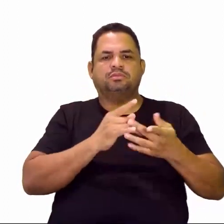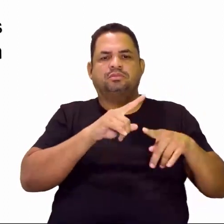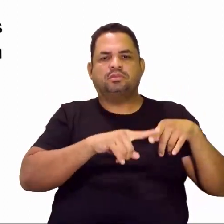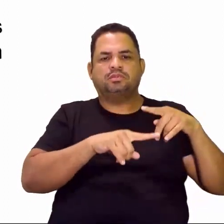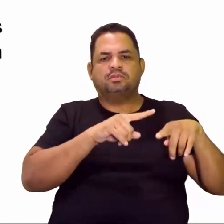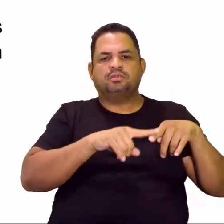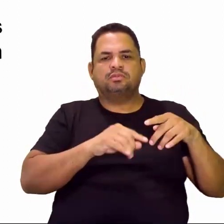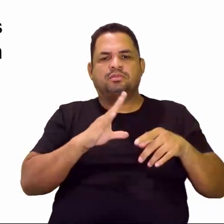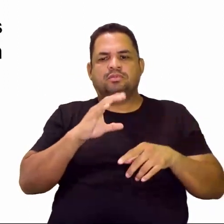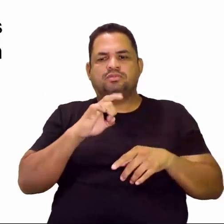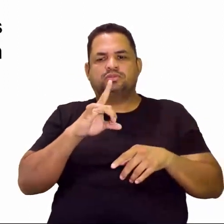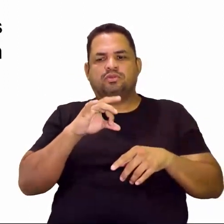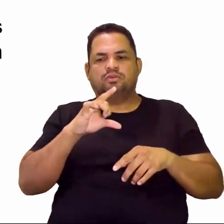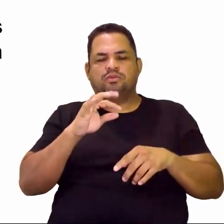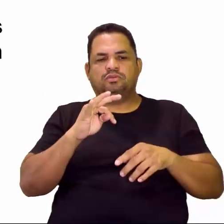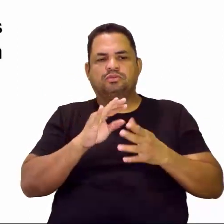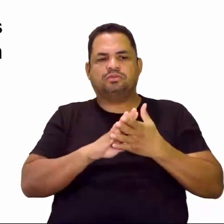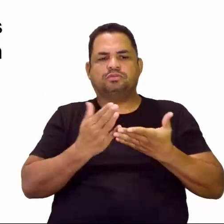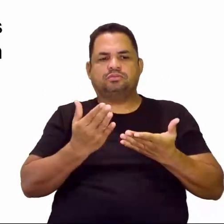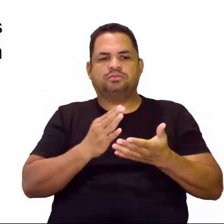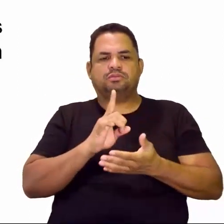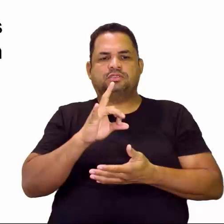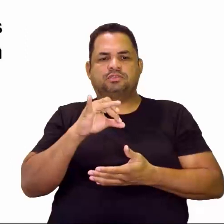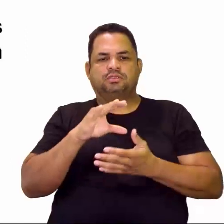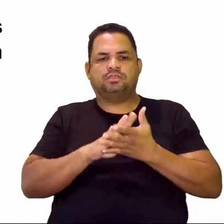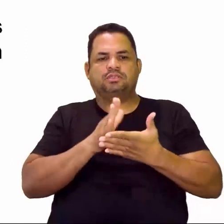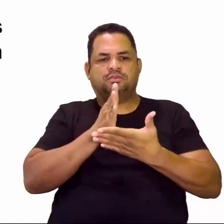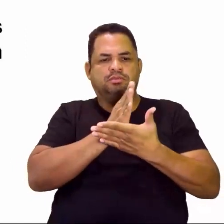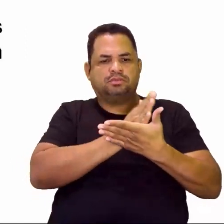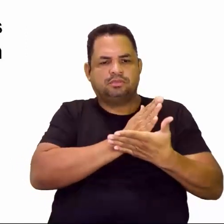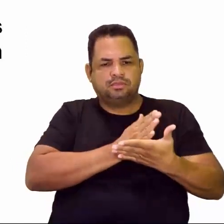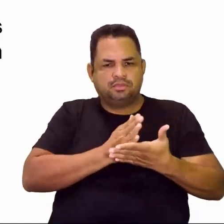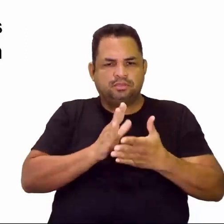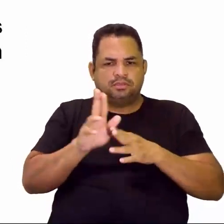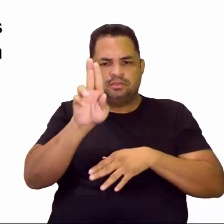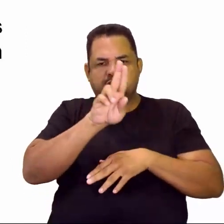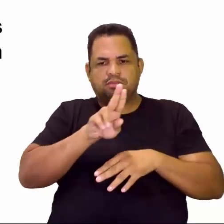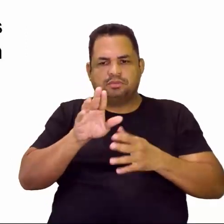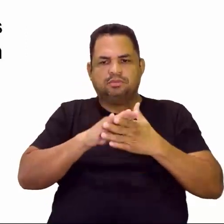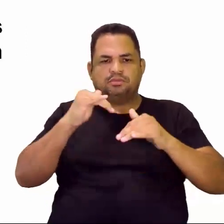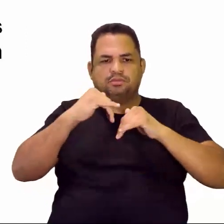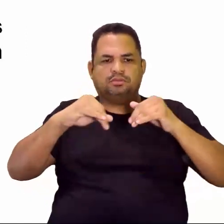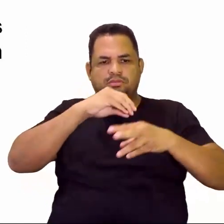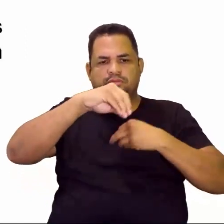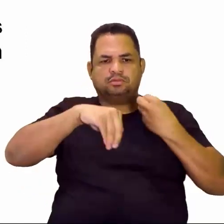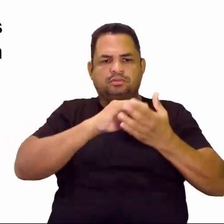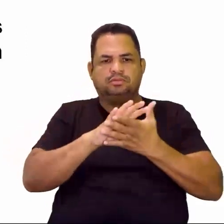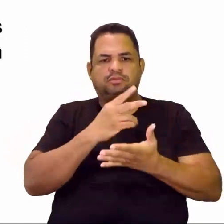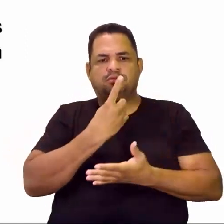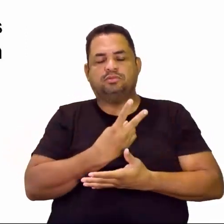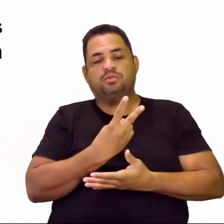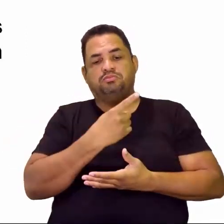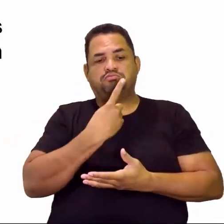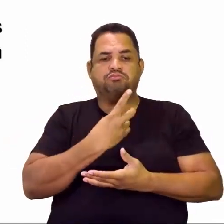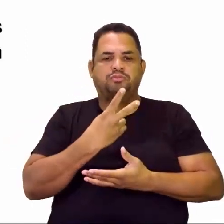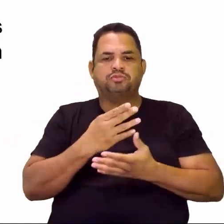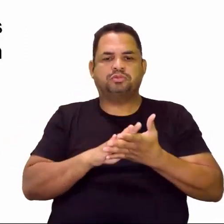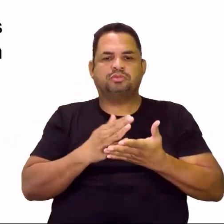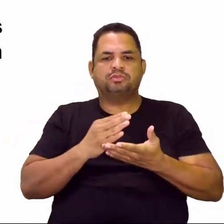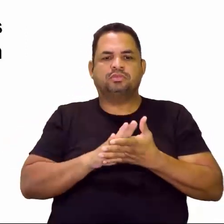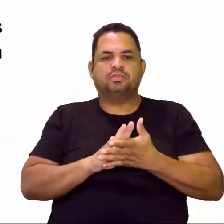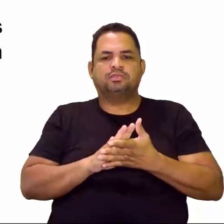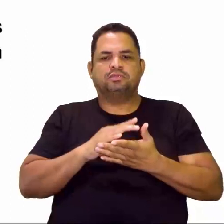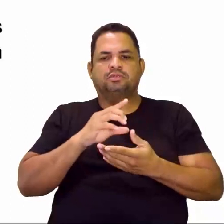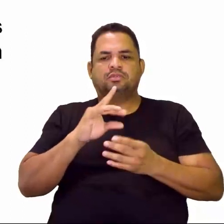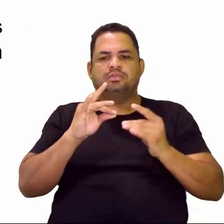solvente e o soluto. Já uma destilação fracionada é utilizada para separar misturas contendo 2 ou mais líquidos